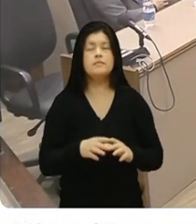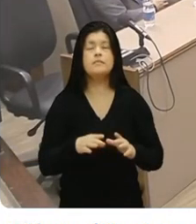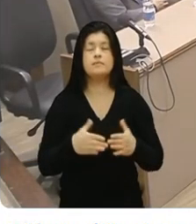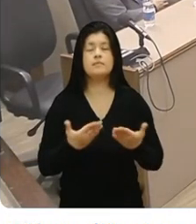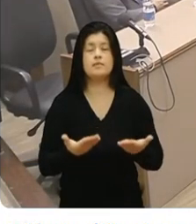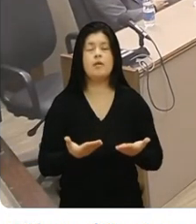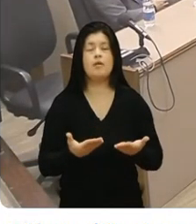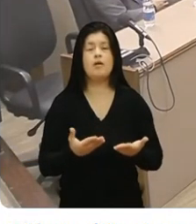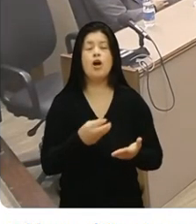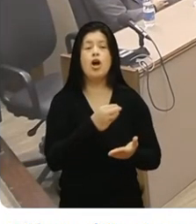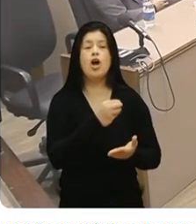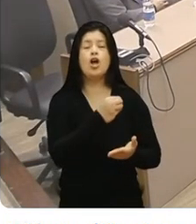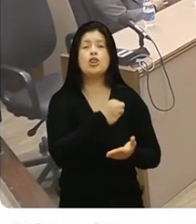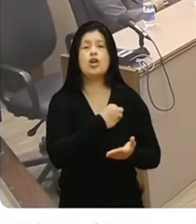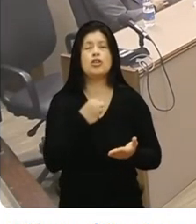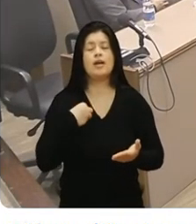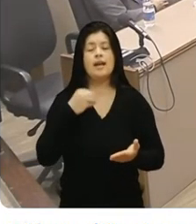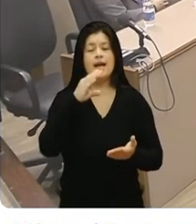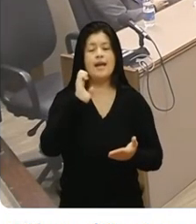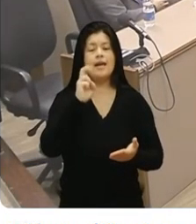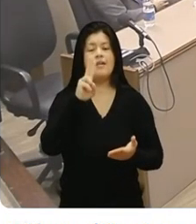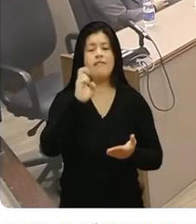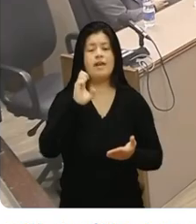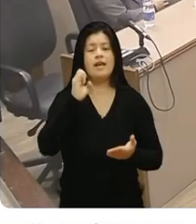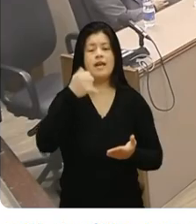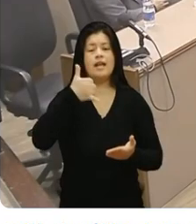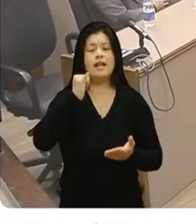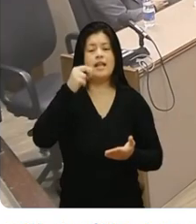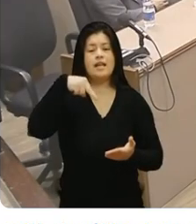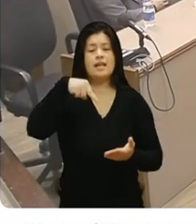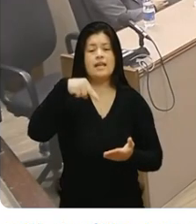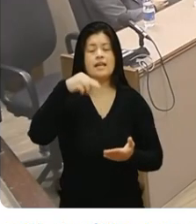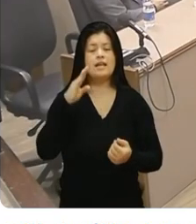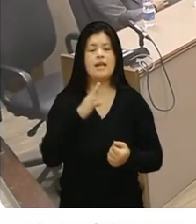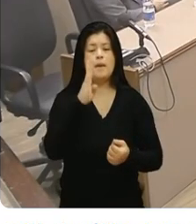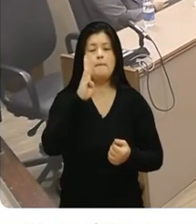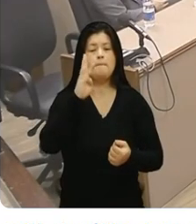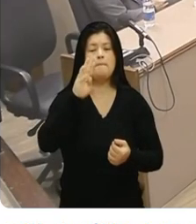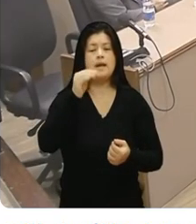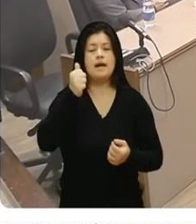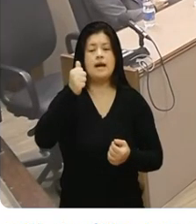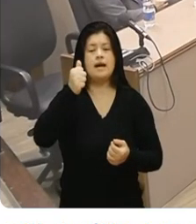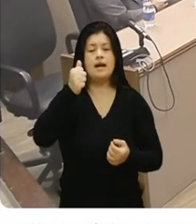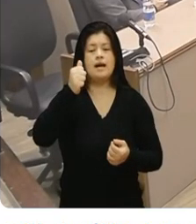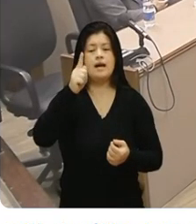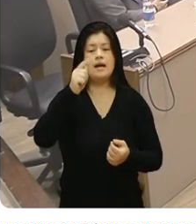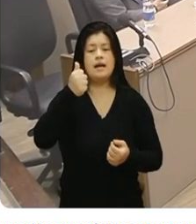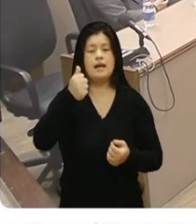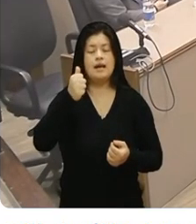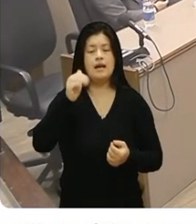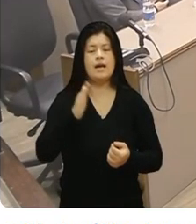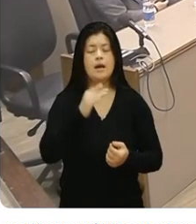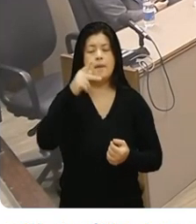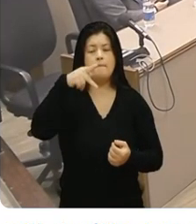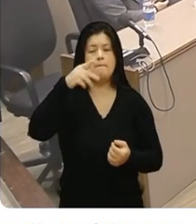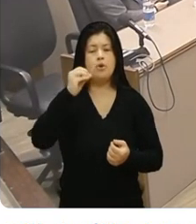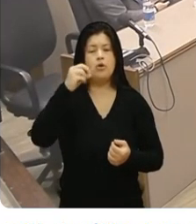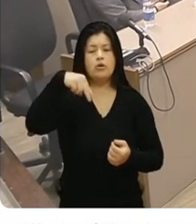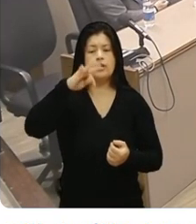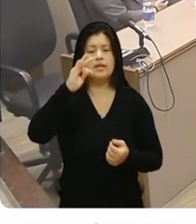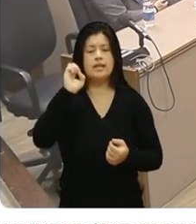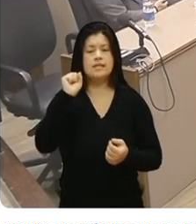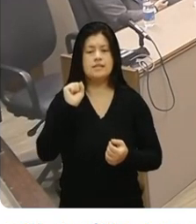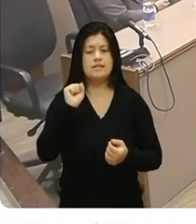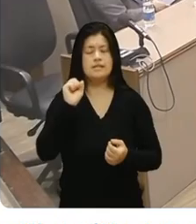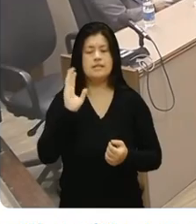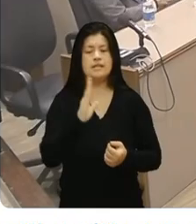A doutora Evelyn Braga. Évila Braga Pontes. E